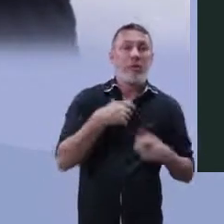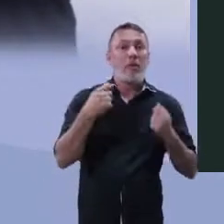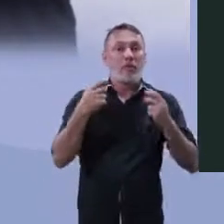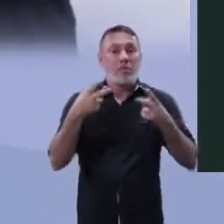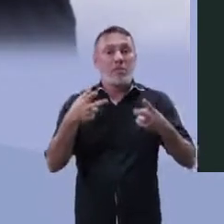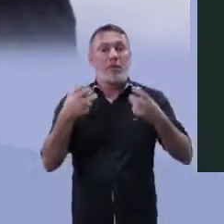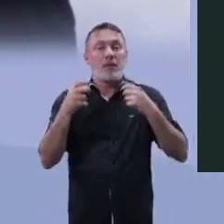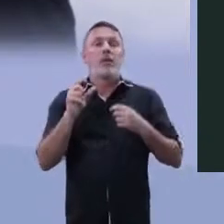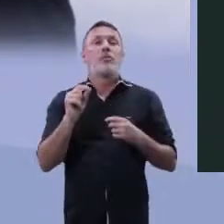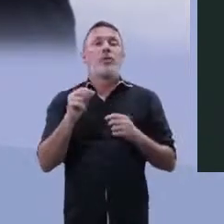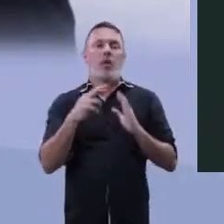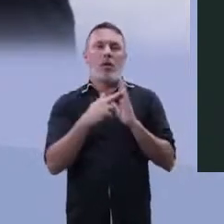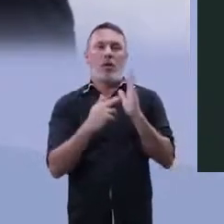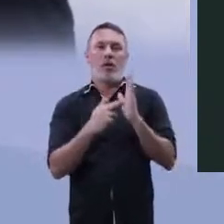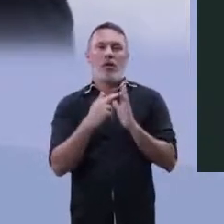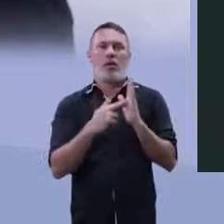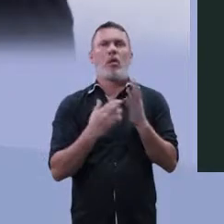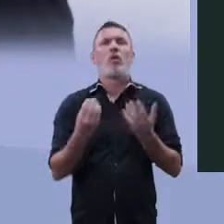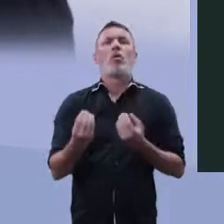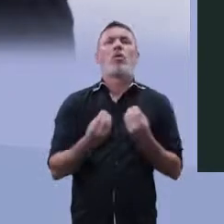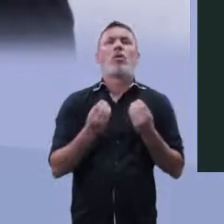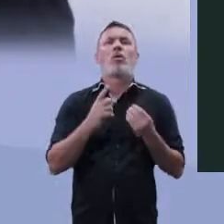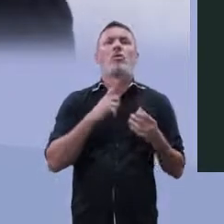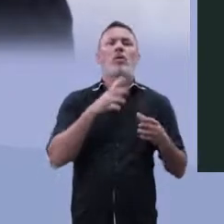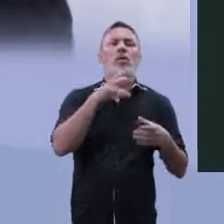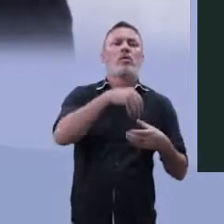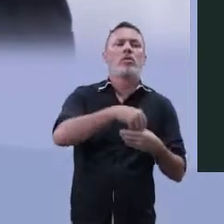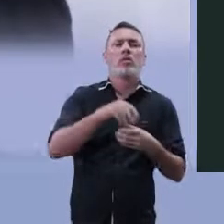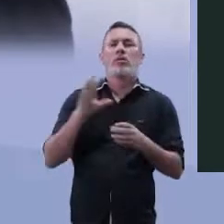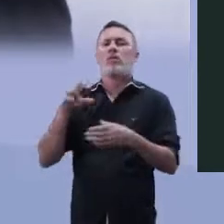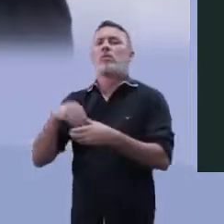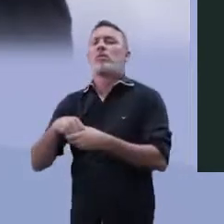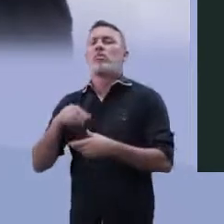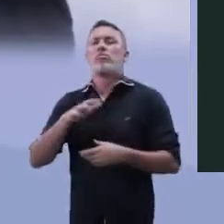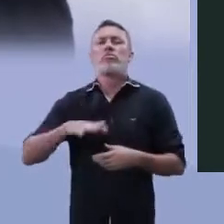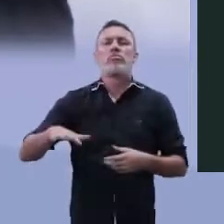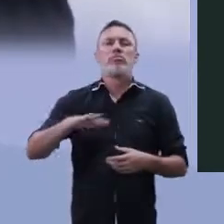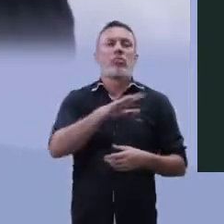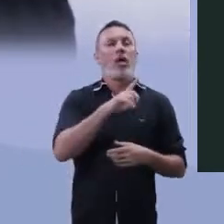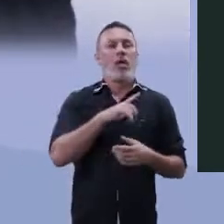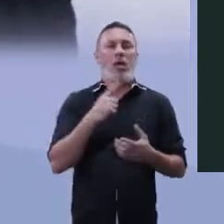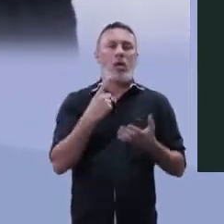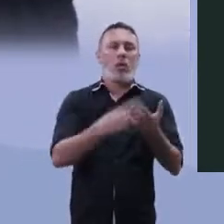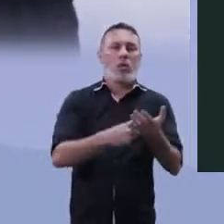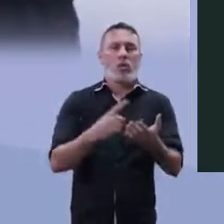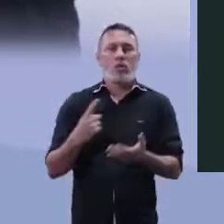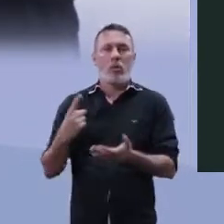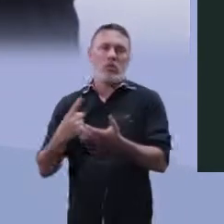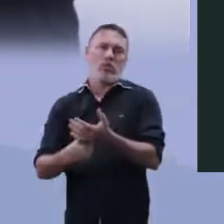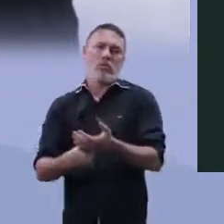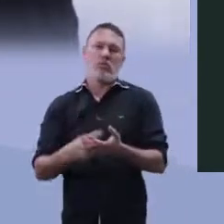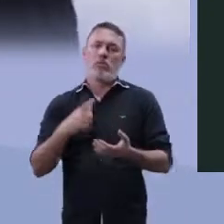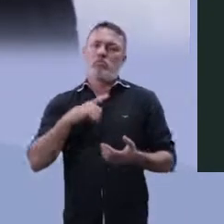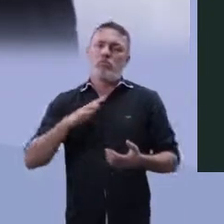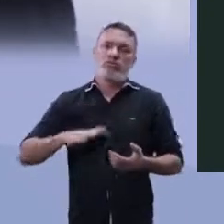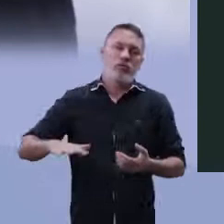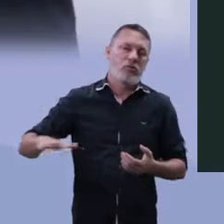as pessoas, né, os indivíduos, os diferentes indivíduos, né, percebam que as regras são